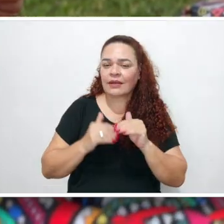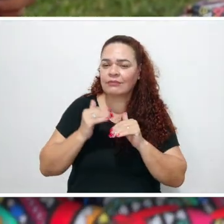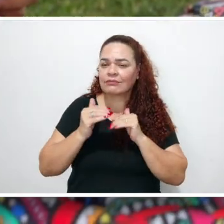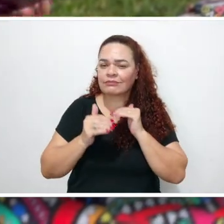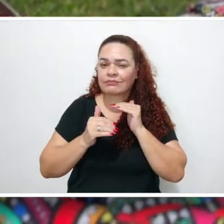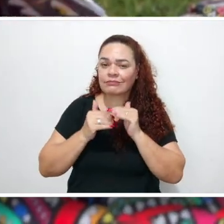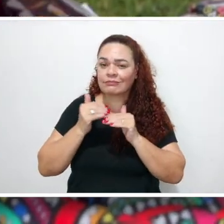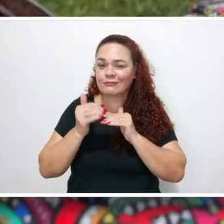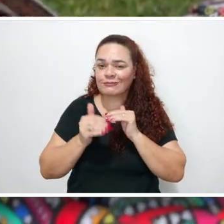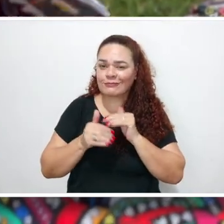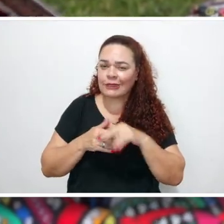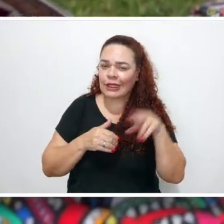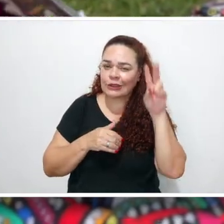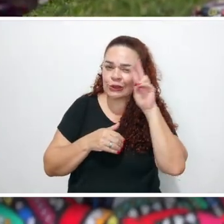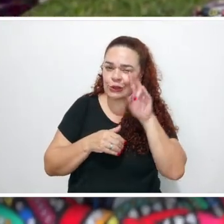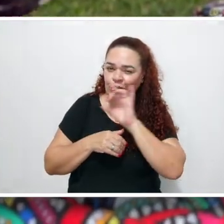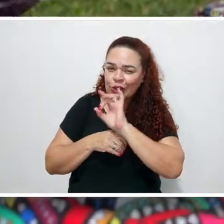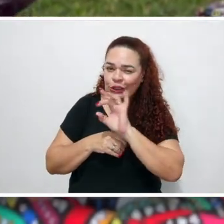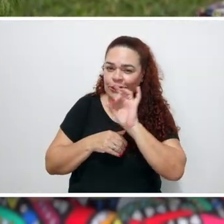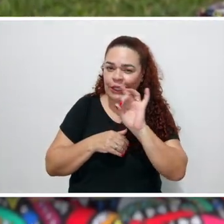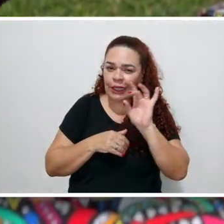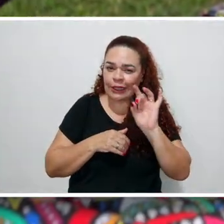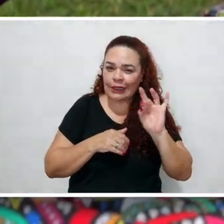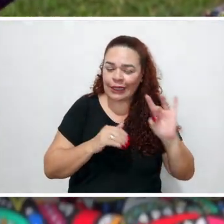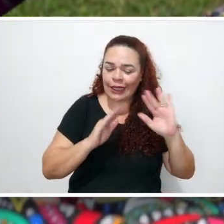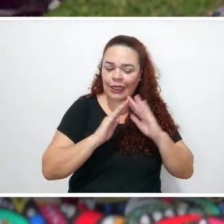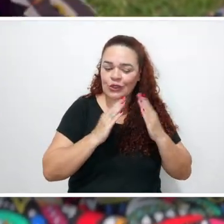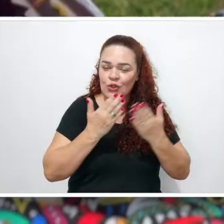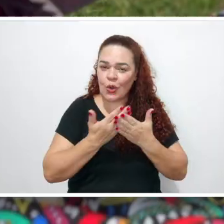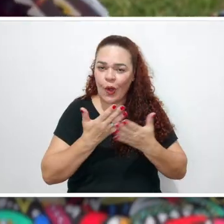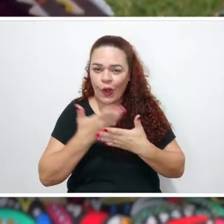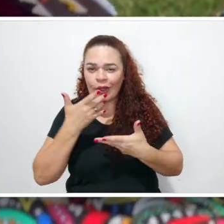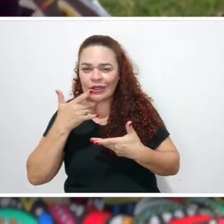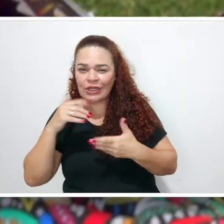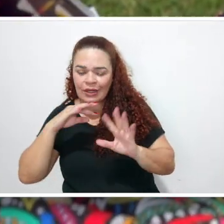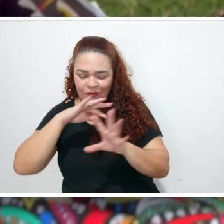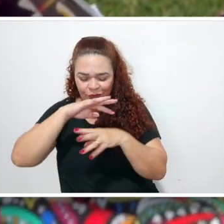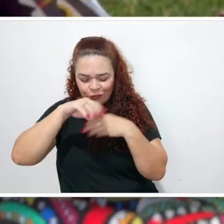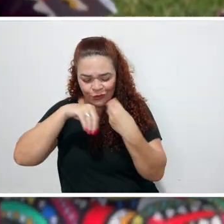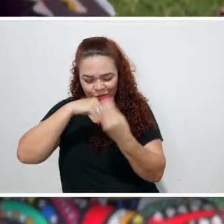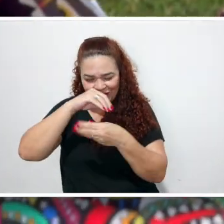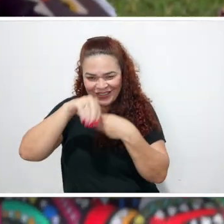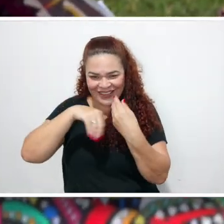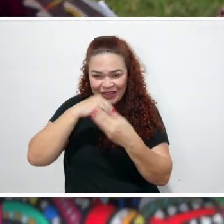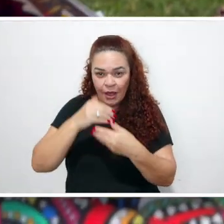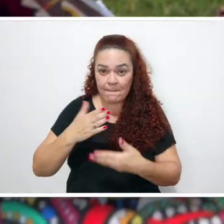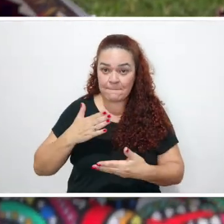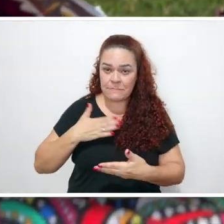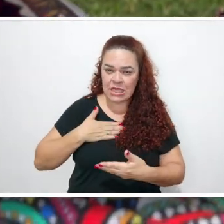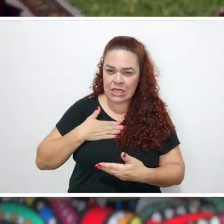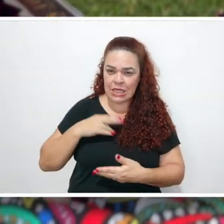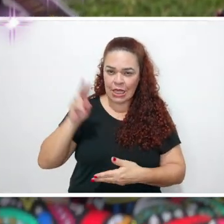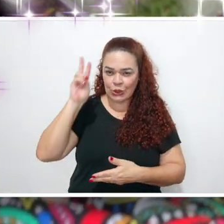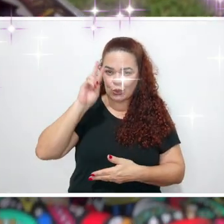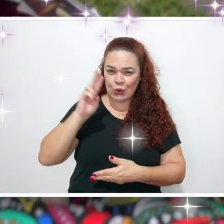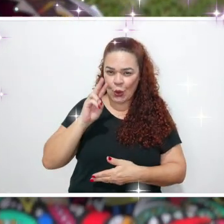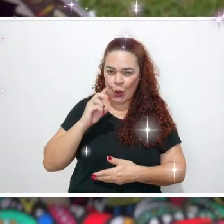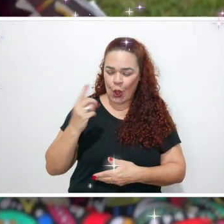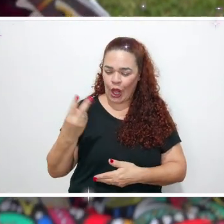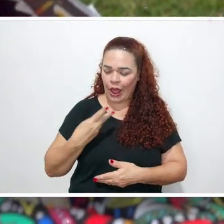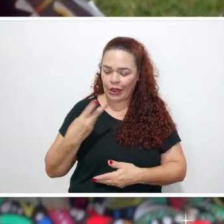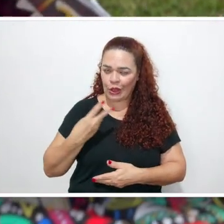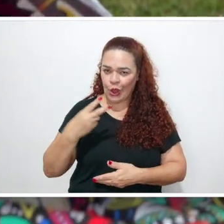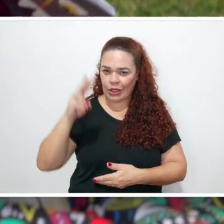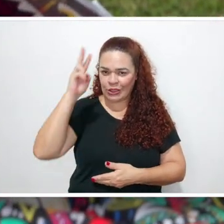E aos poucos, as histórias individuais de cada criança e de cada escola se misturaram. Surgiram minhas histórias, nossas